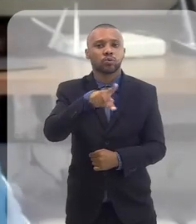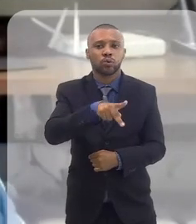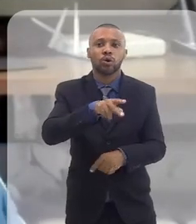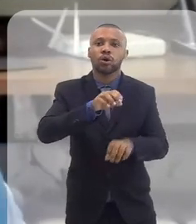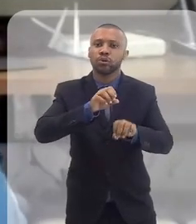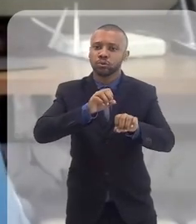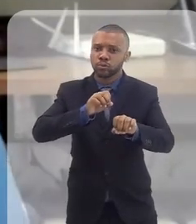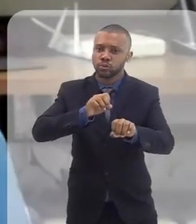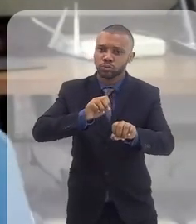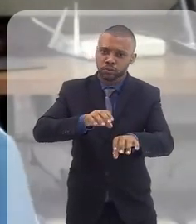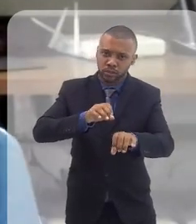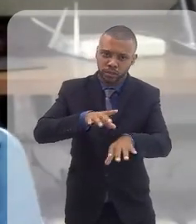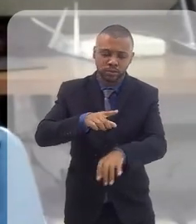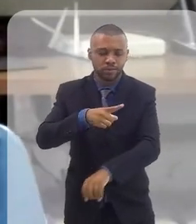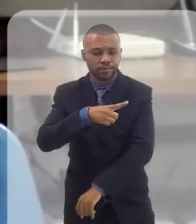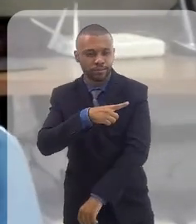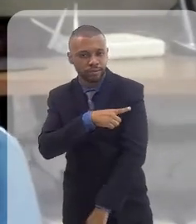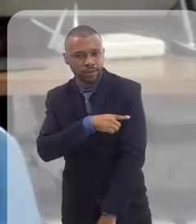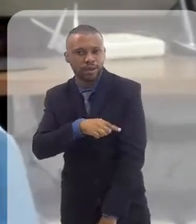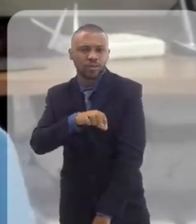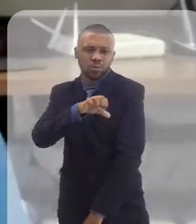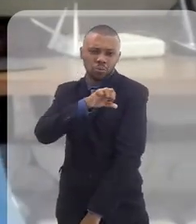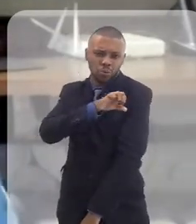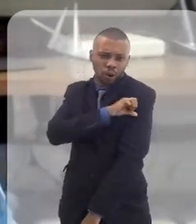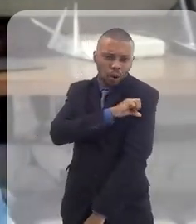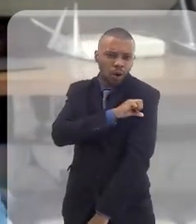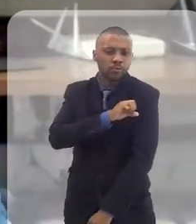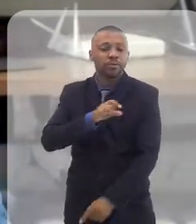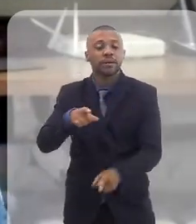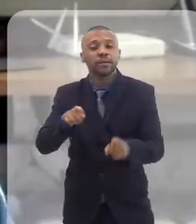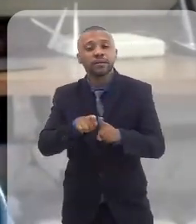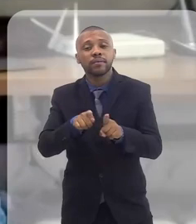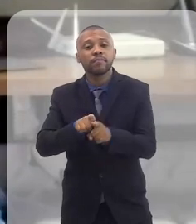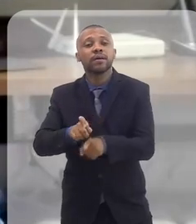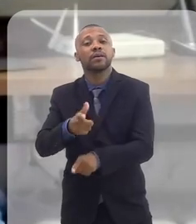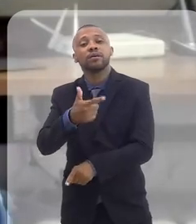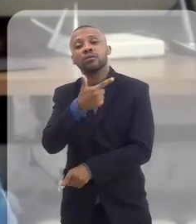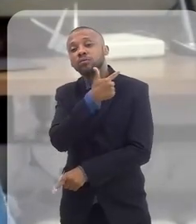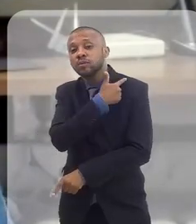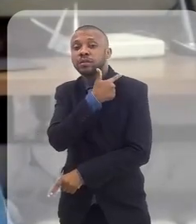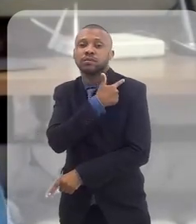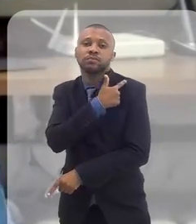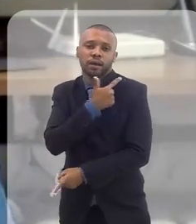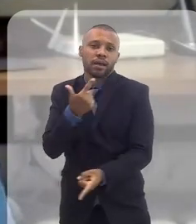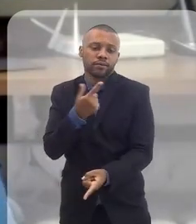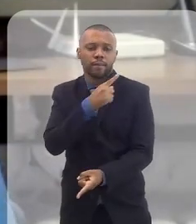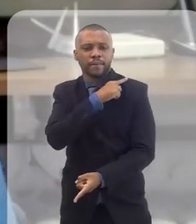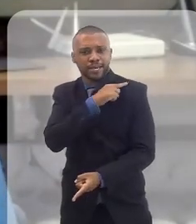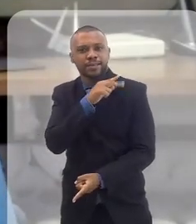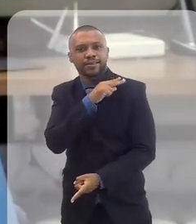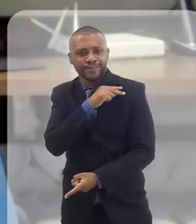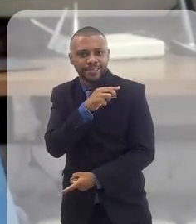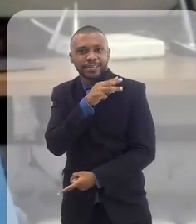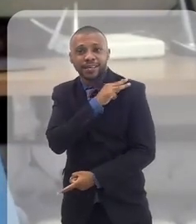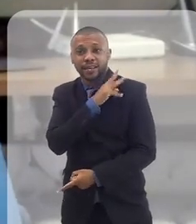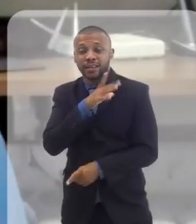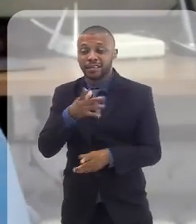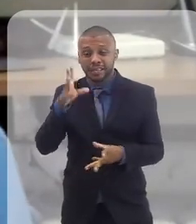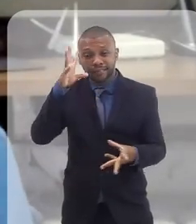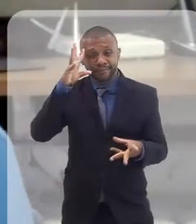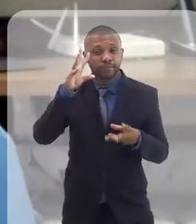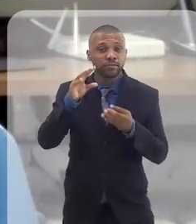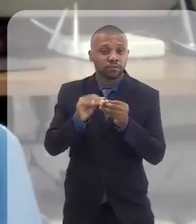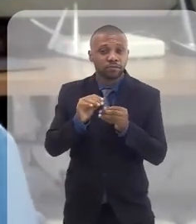professor, professor do ensino fundamental, do ensino médio, porque eles chegaram à